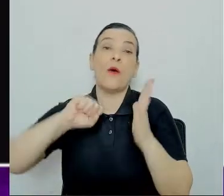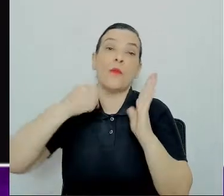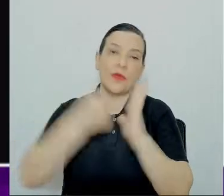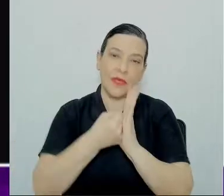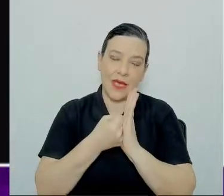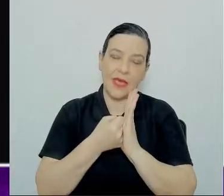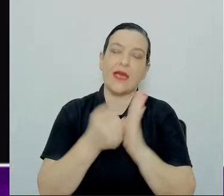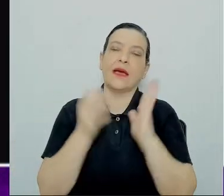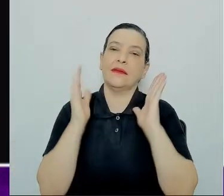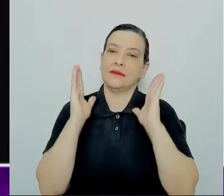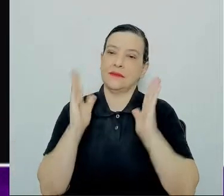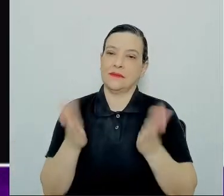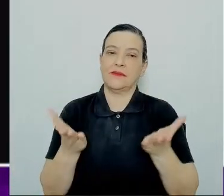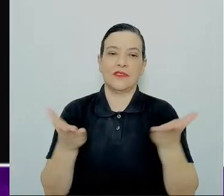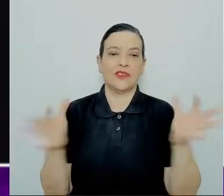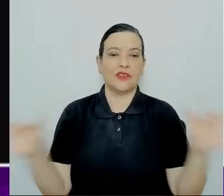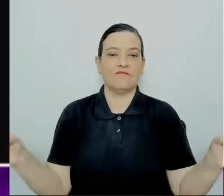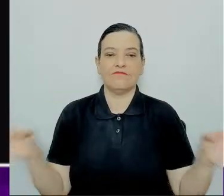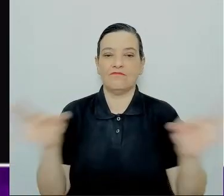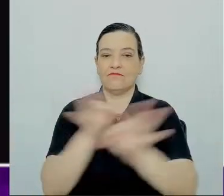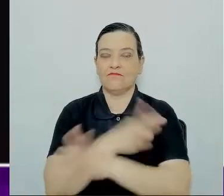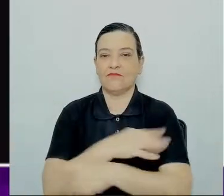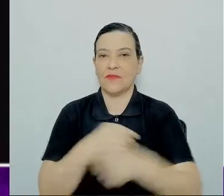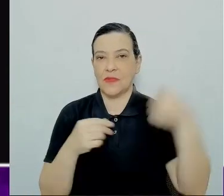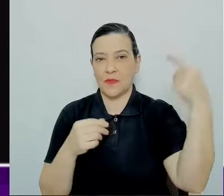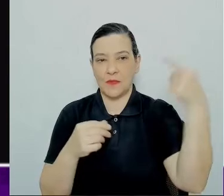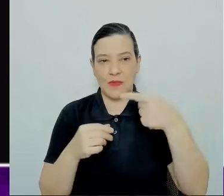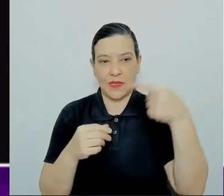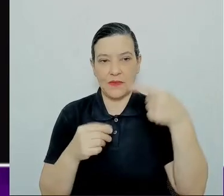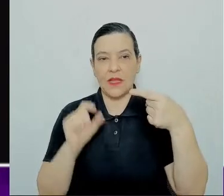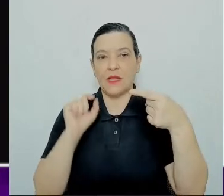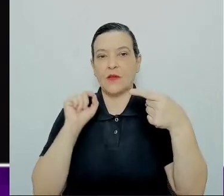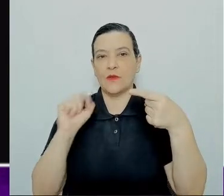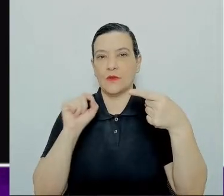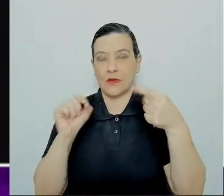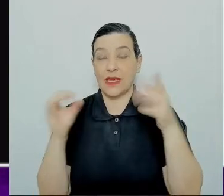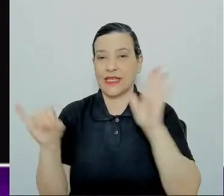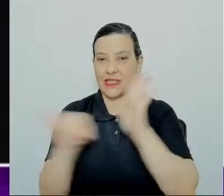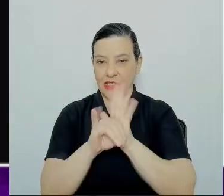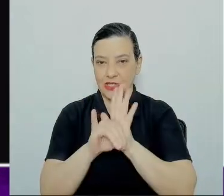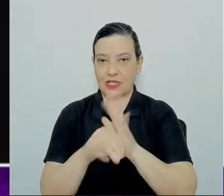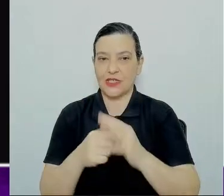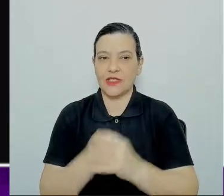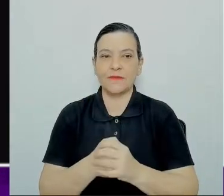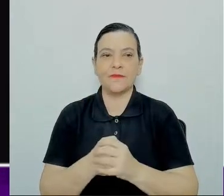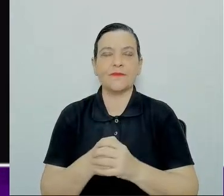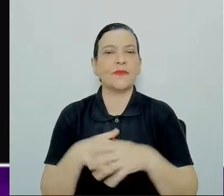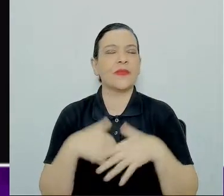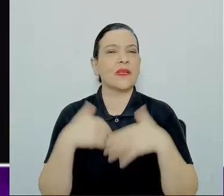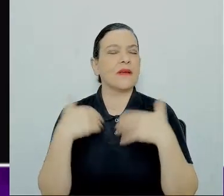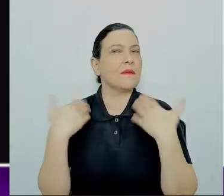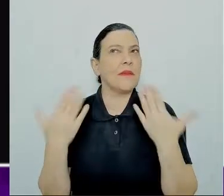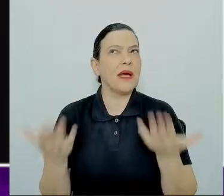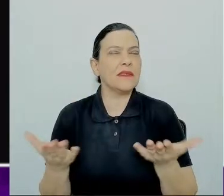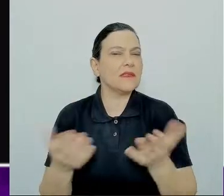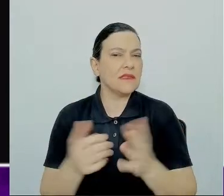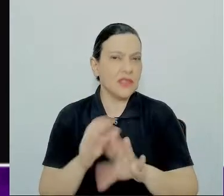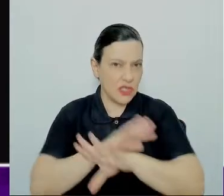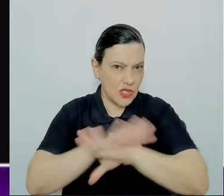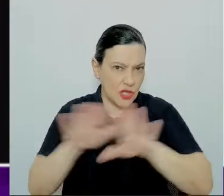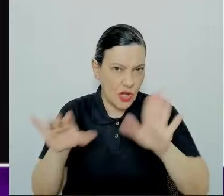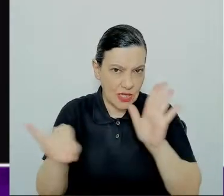conseguimos fechar o nosso primeiro ciclo referente à identidade. Mas partindo disso, só a